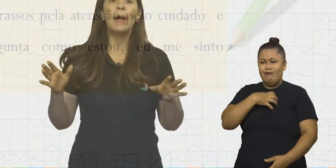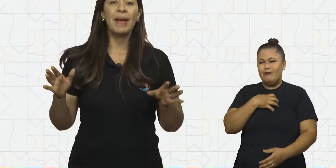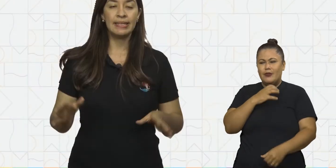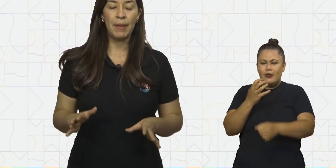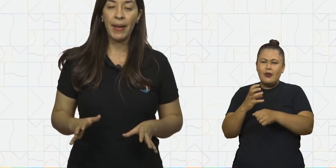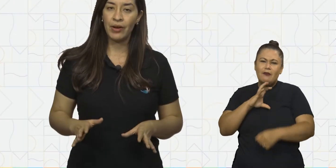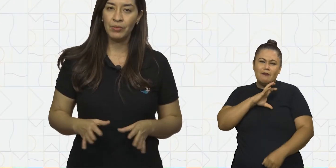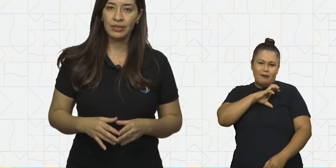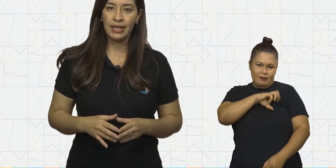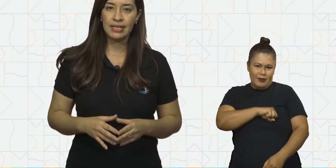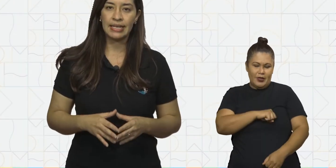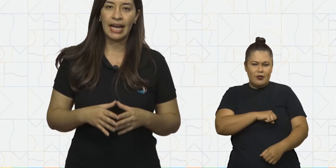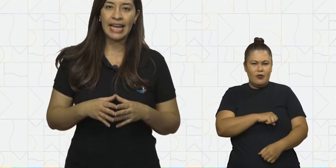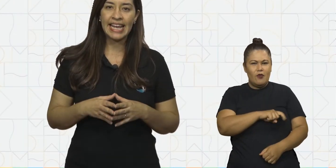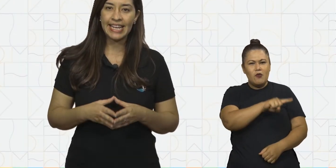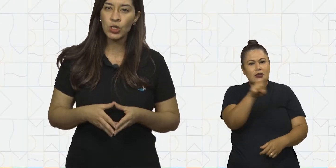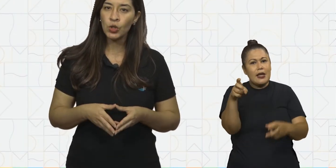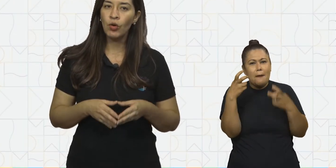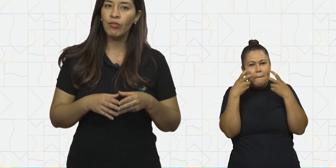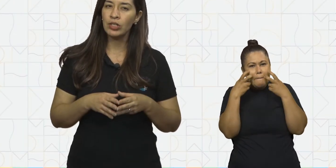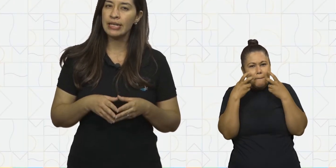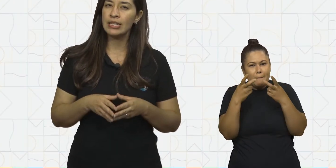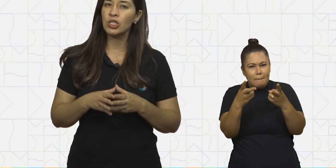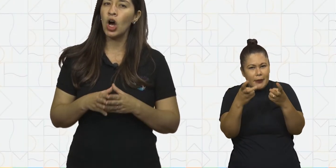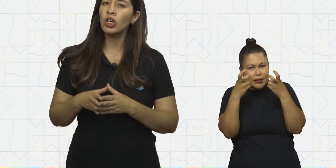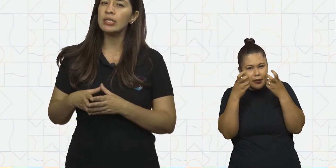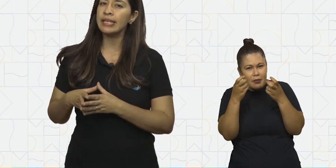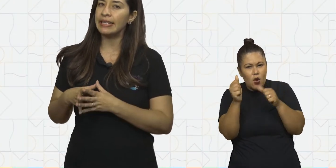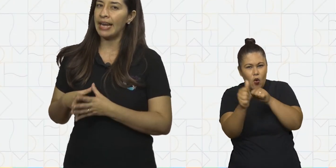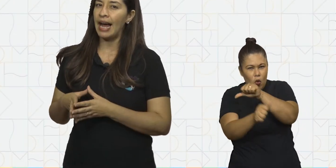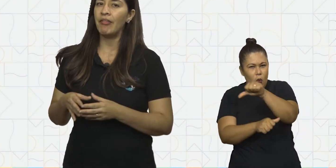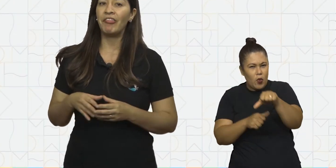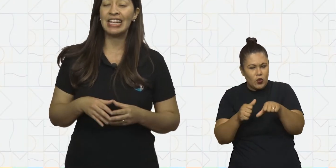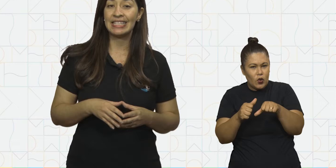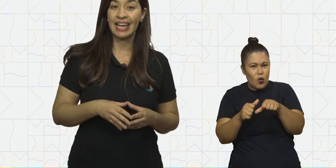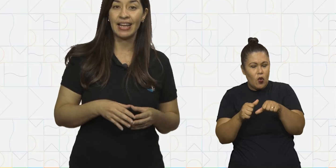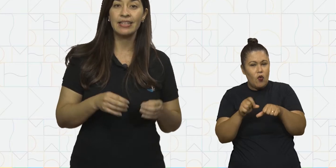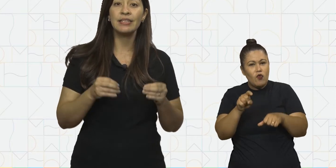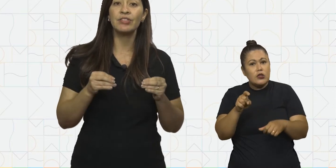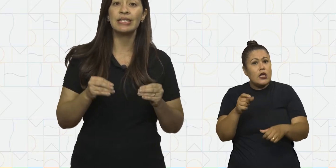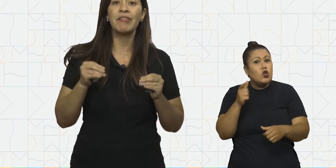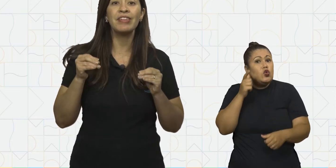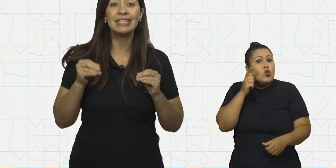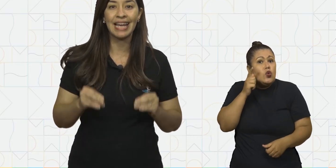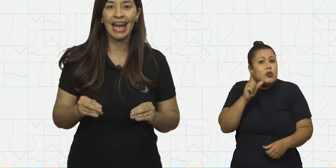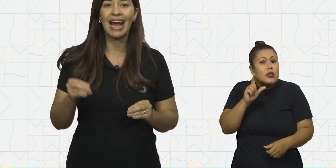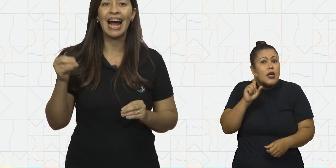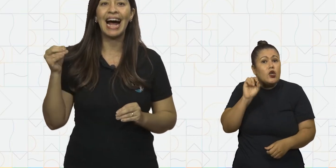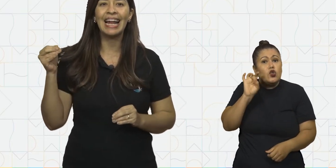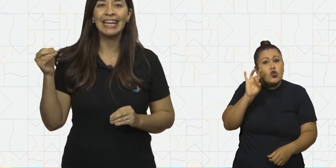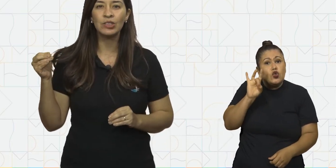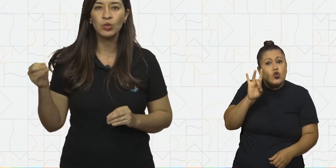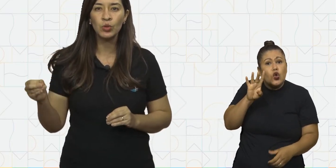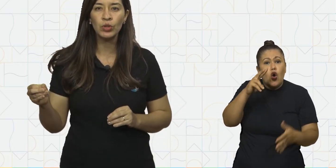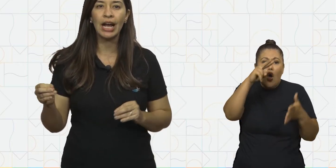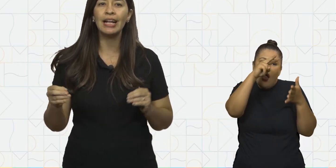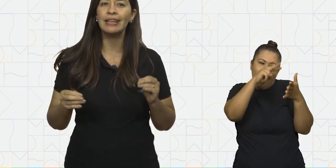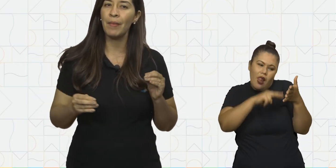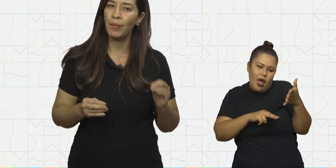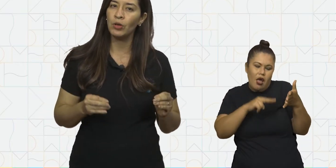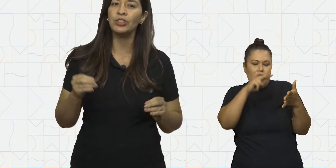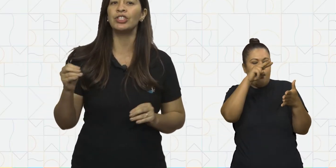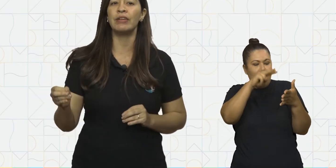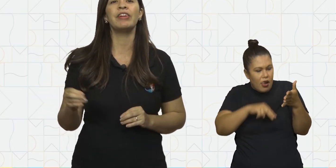amado. Perceberam a mudança? Isso você só conseguirá fazer se você fizer a